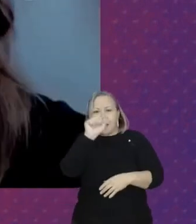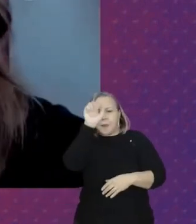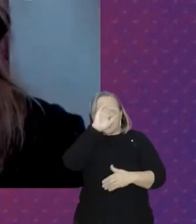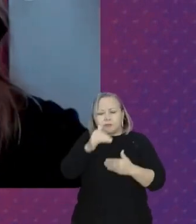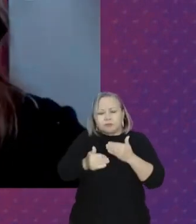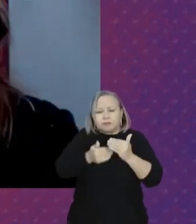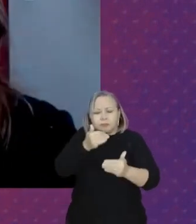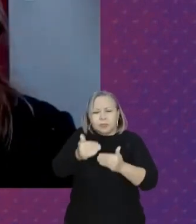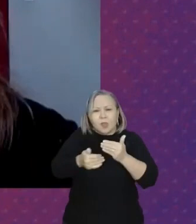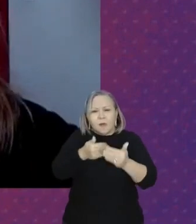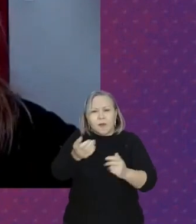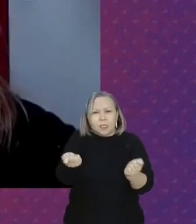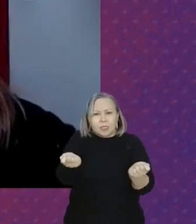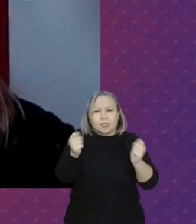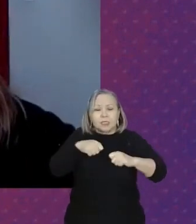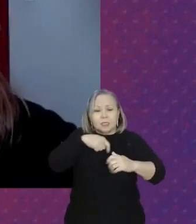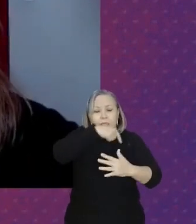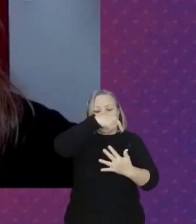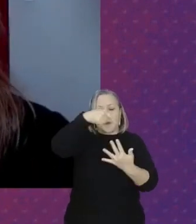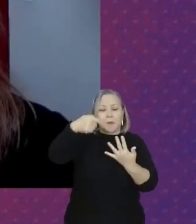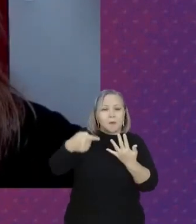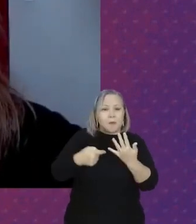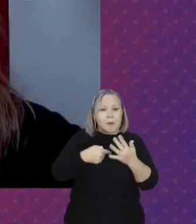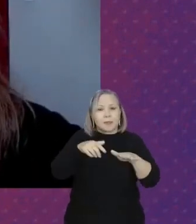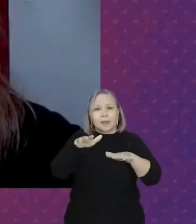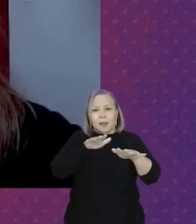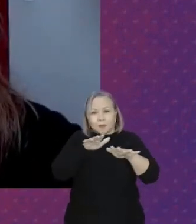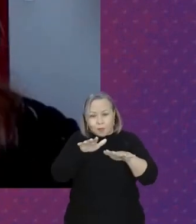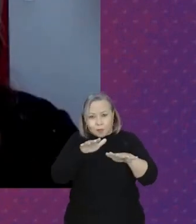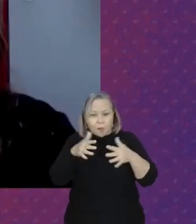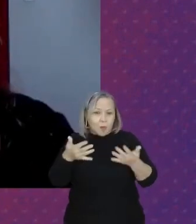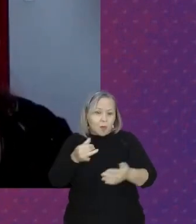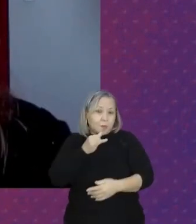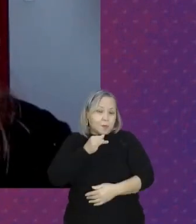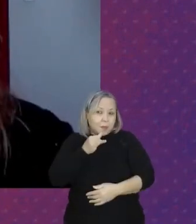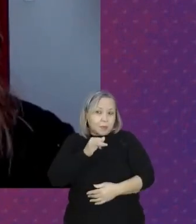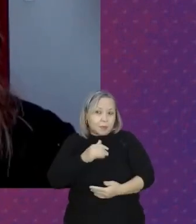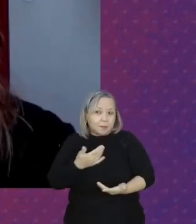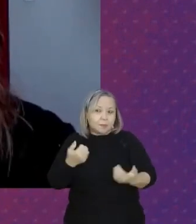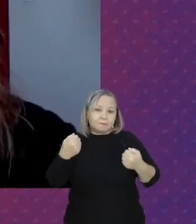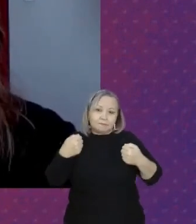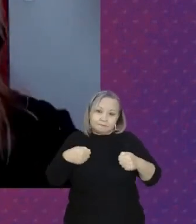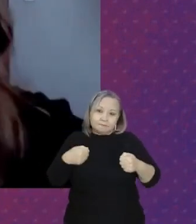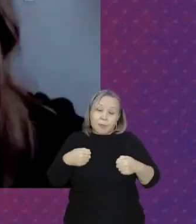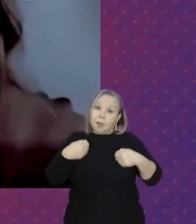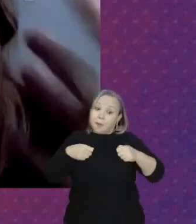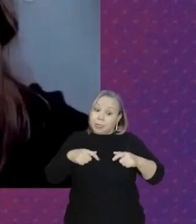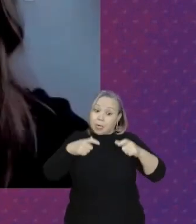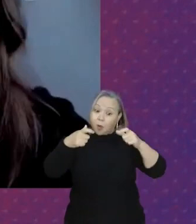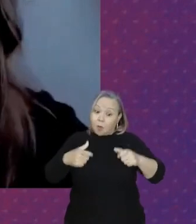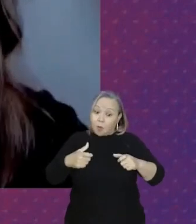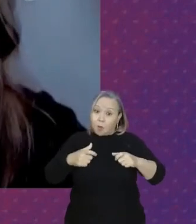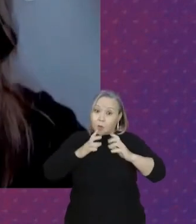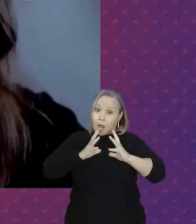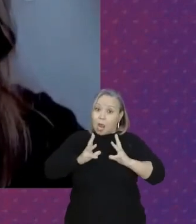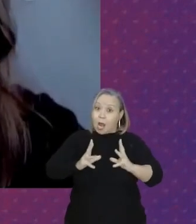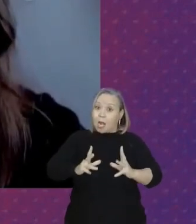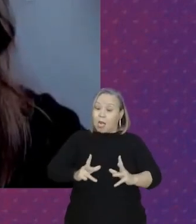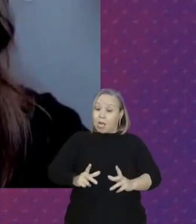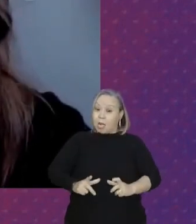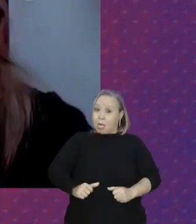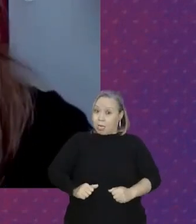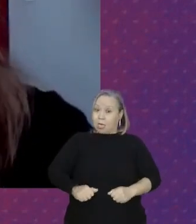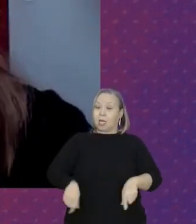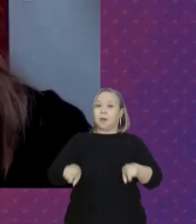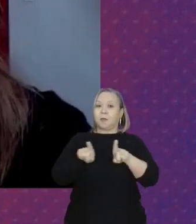desenvolvendo também suas capacidades motoras, ela precisa brincar num ambiente limpo, né? Então, a limpeza da casa, por